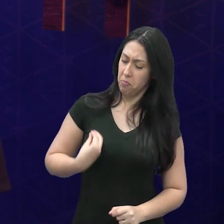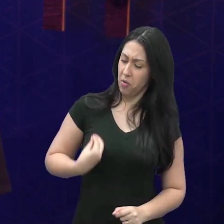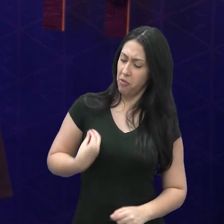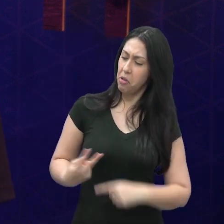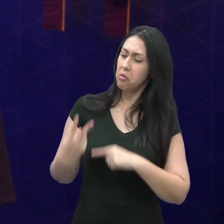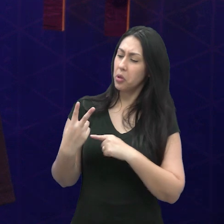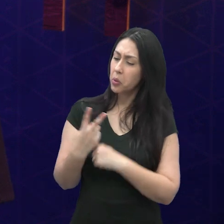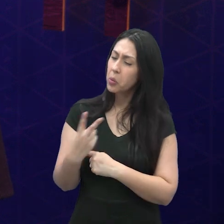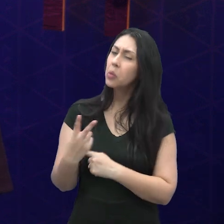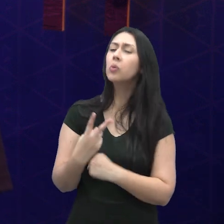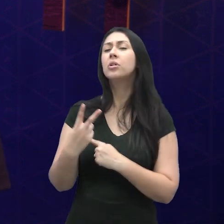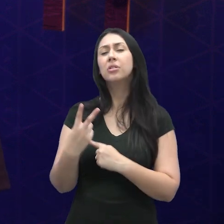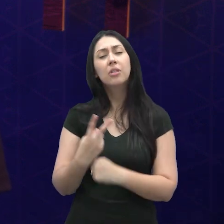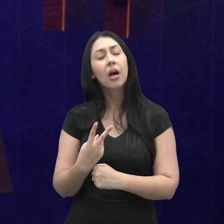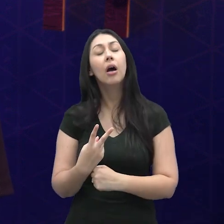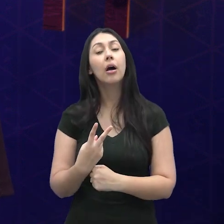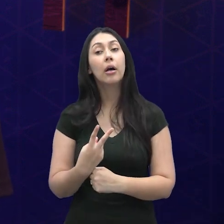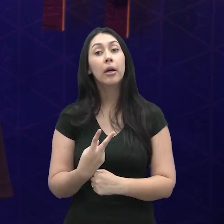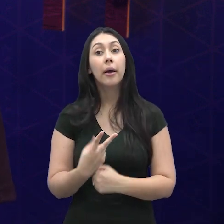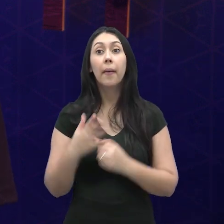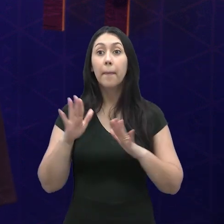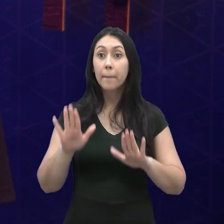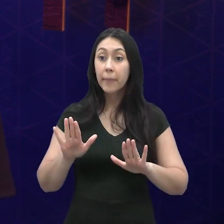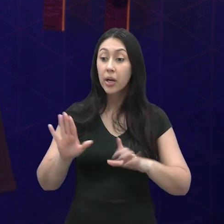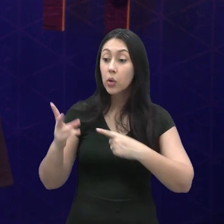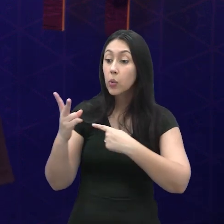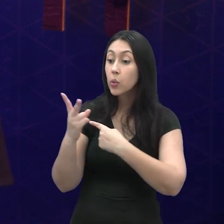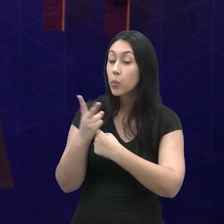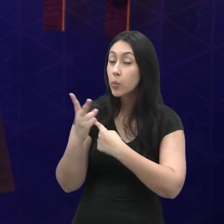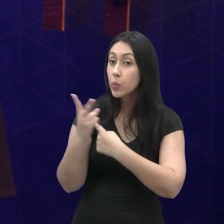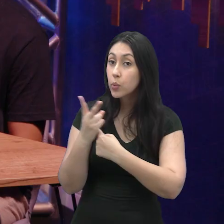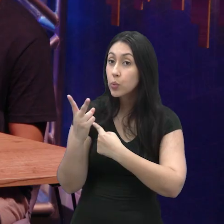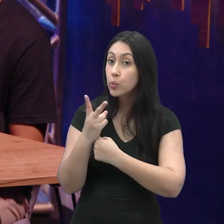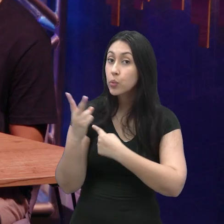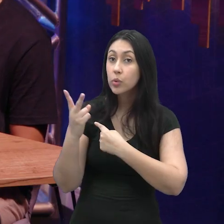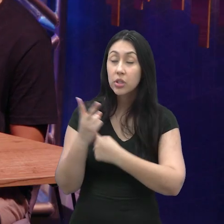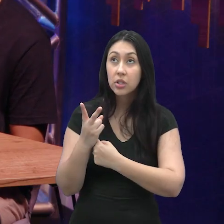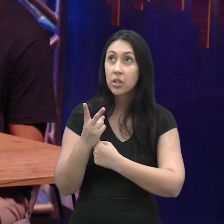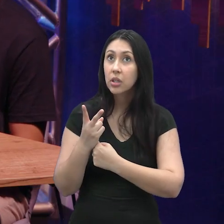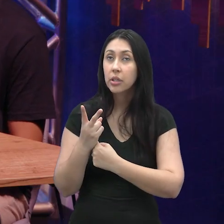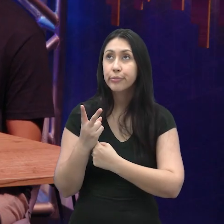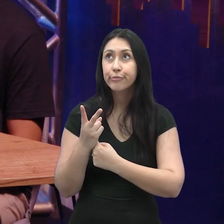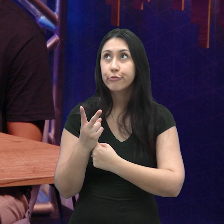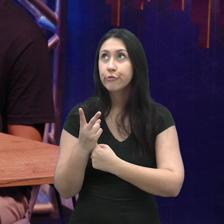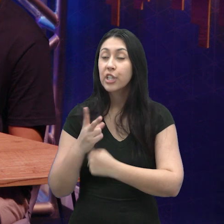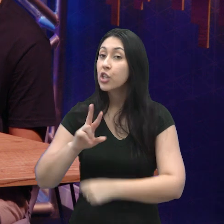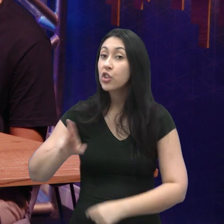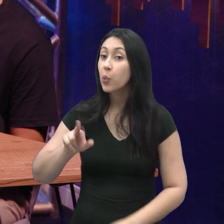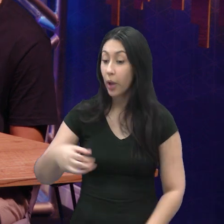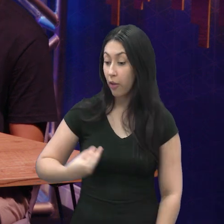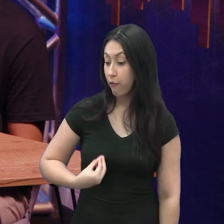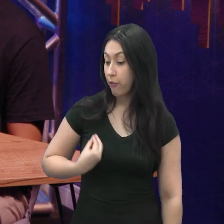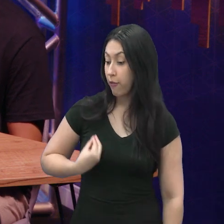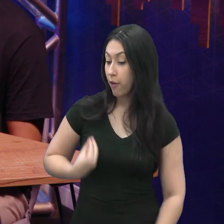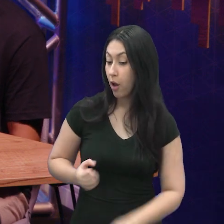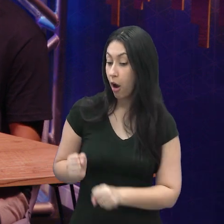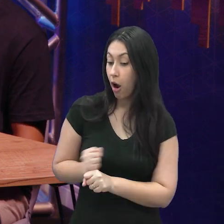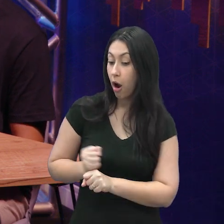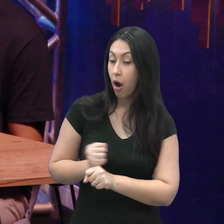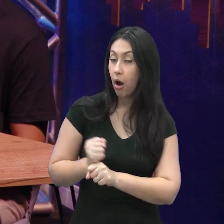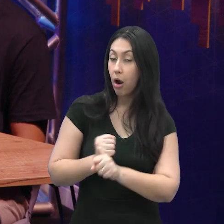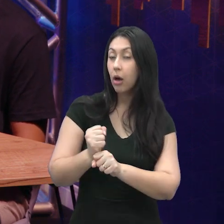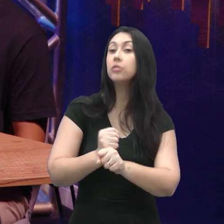você se cuidar. E muitas vezes o se cuidar não é só prolongar a vida, né?